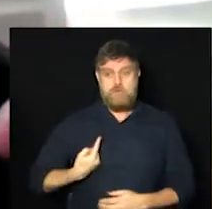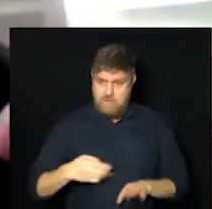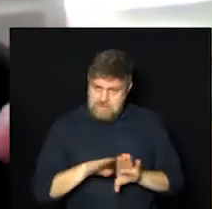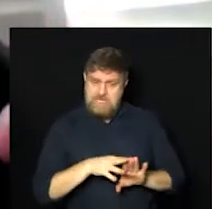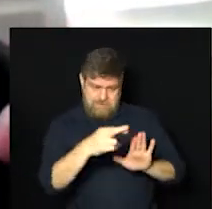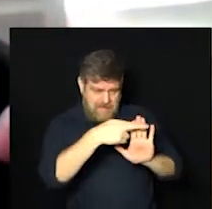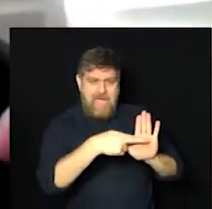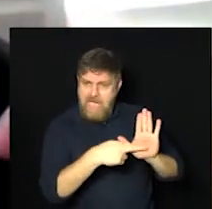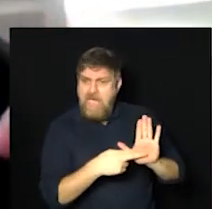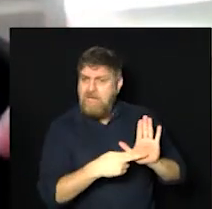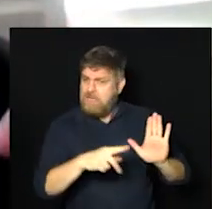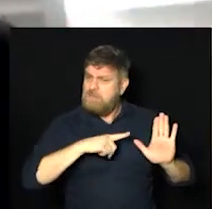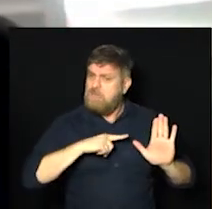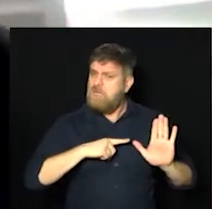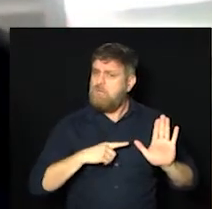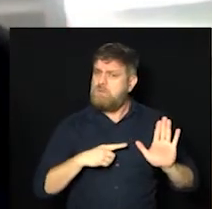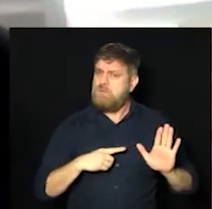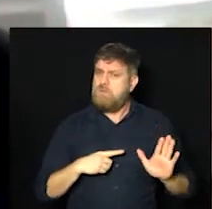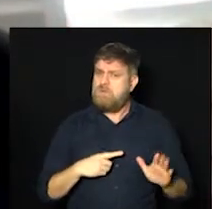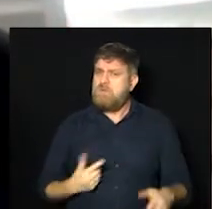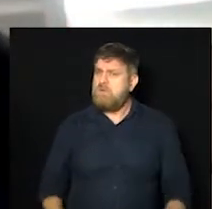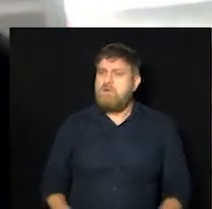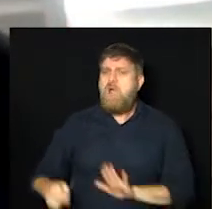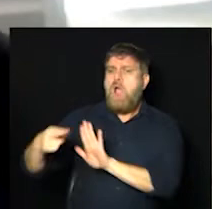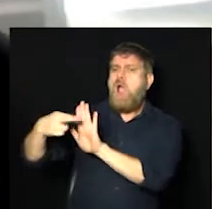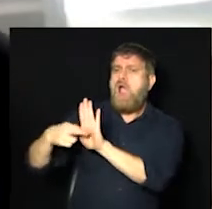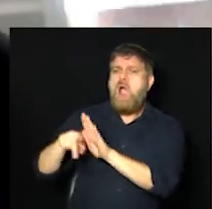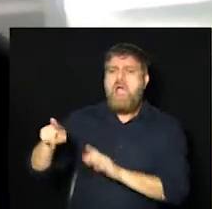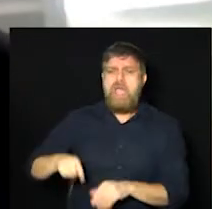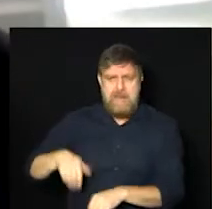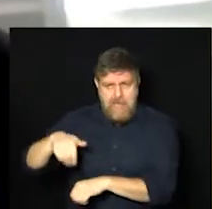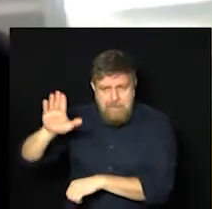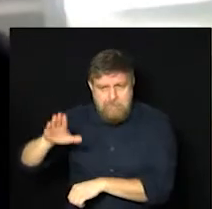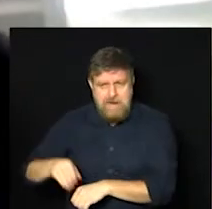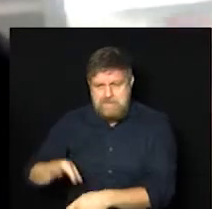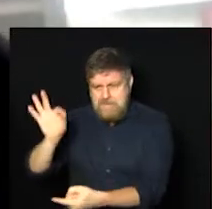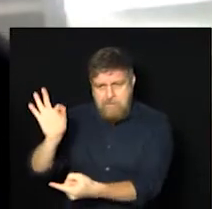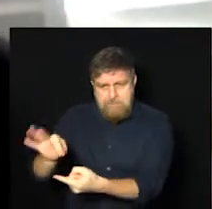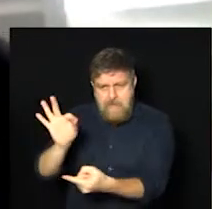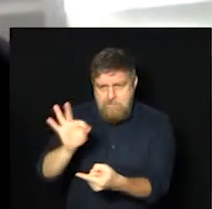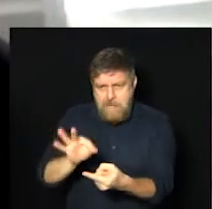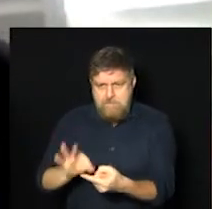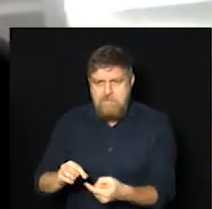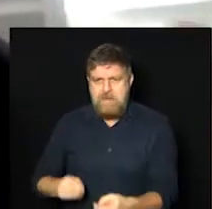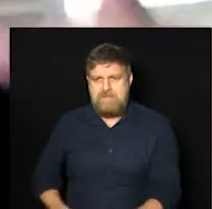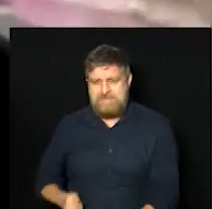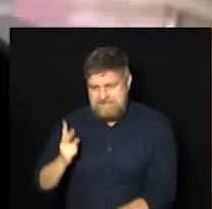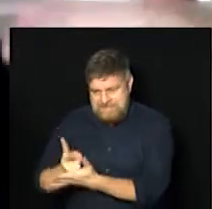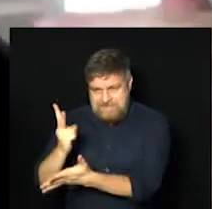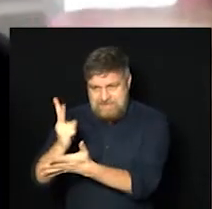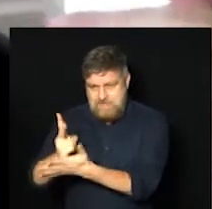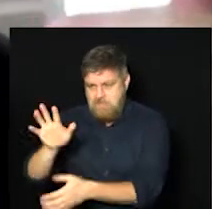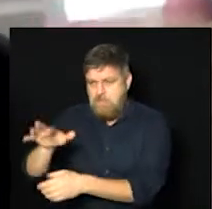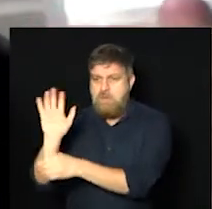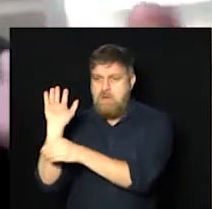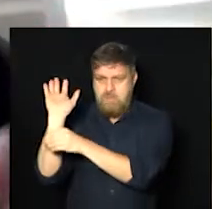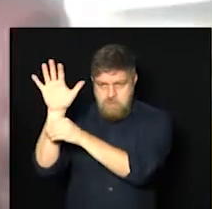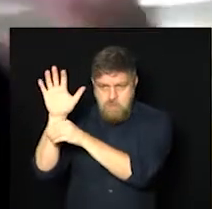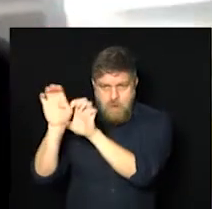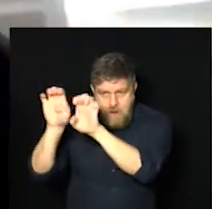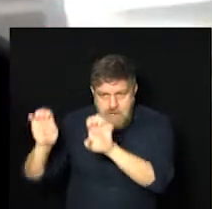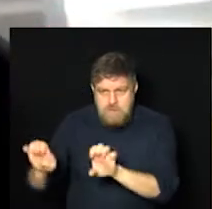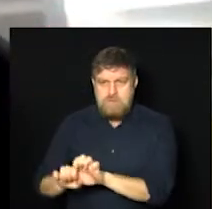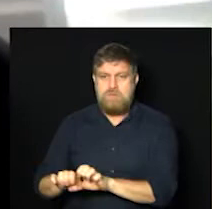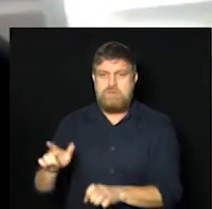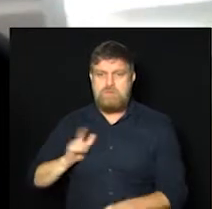temos. Qual é o protocolo que eles podem ter a mais? A testagem, talvez, todo jogo, porque é uma entidade muito estruturada, em